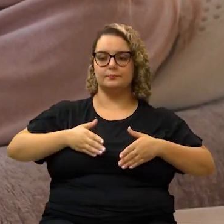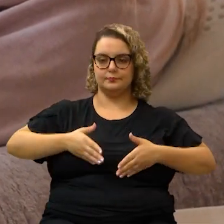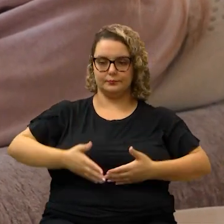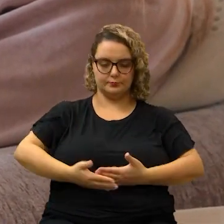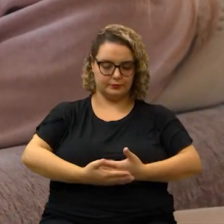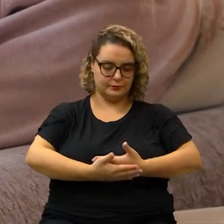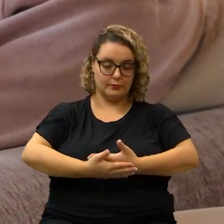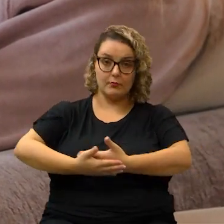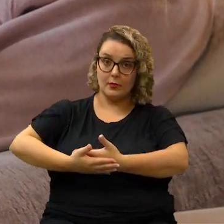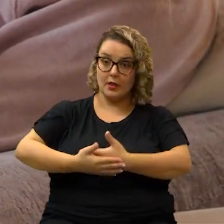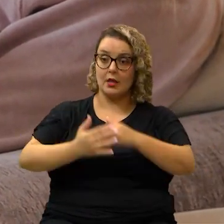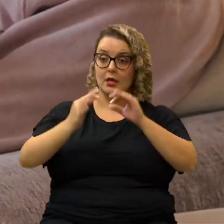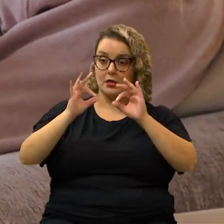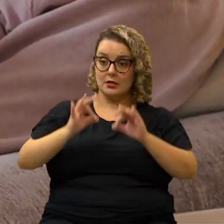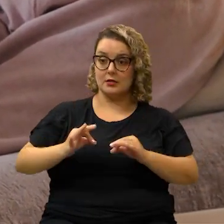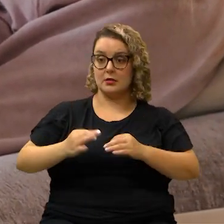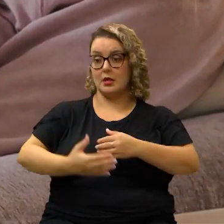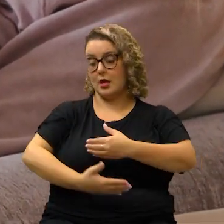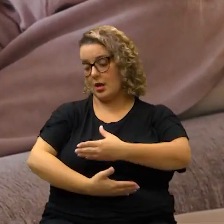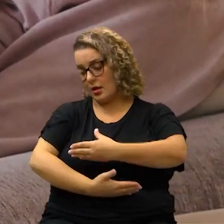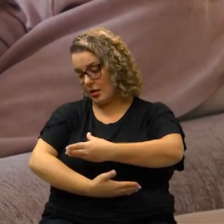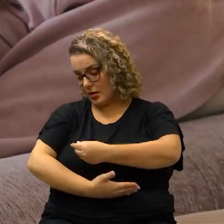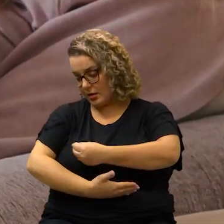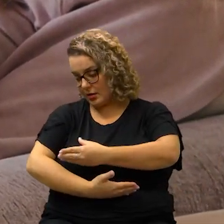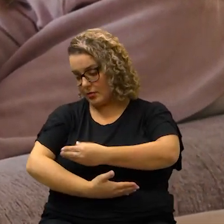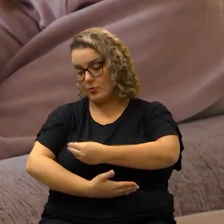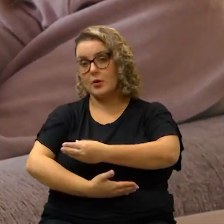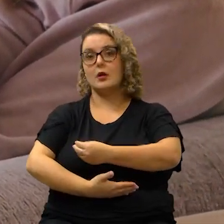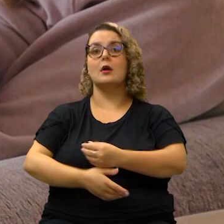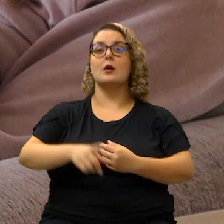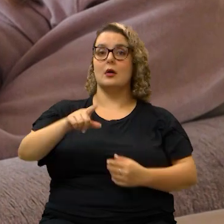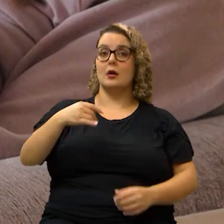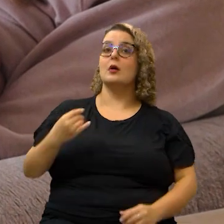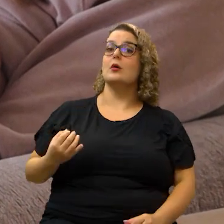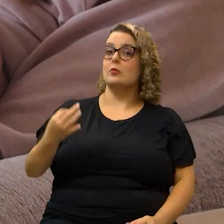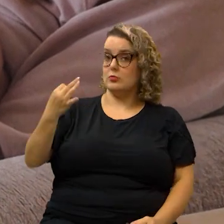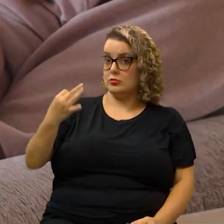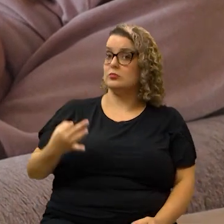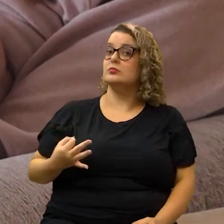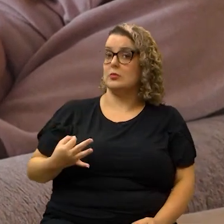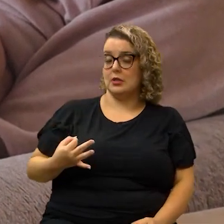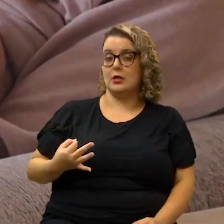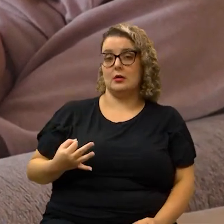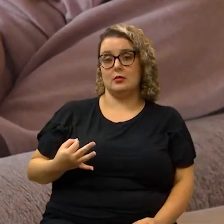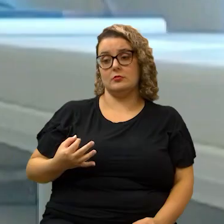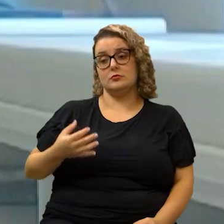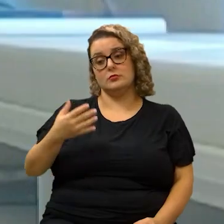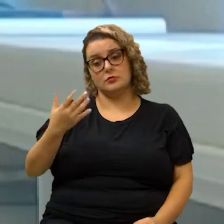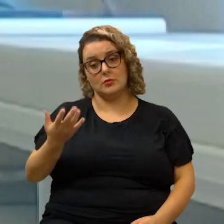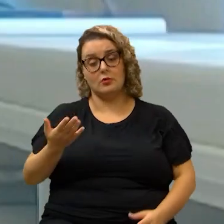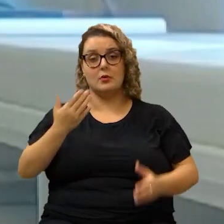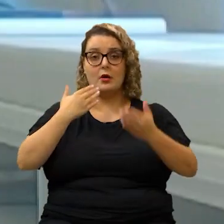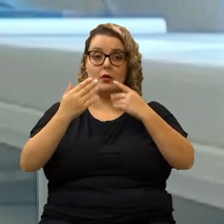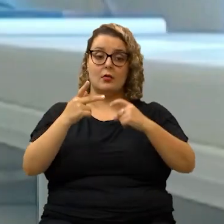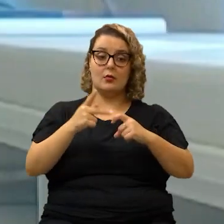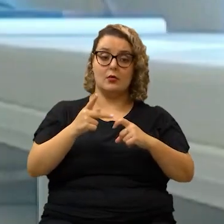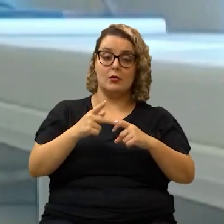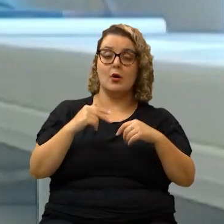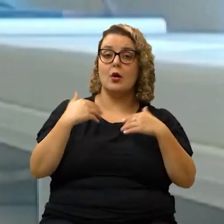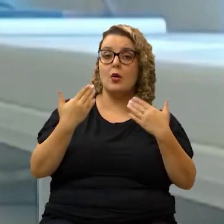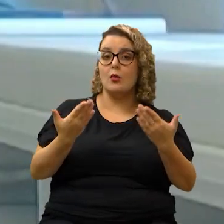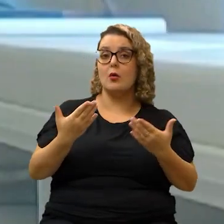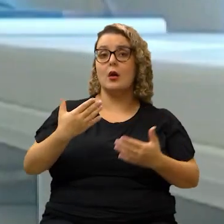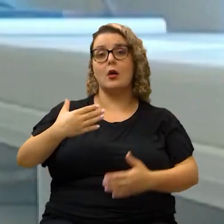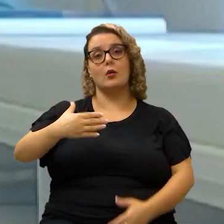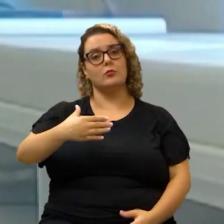o ideal, se não, ela vai conversar com o pediatra e ver qual é o leite mais adequado para a situação que eles estão vivendo.